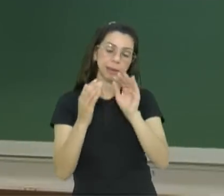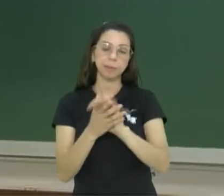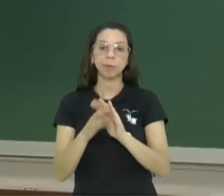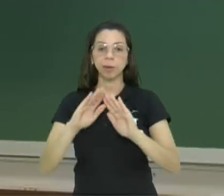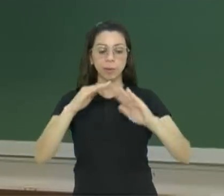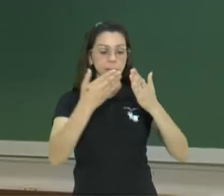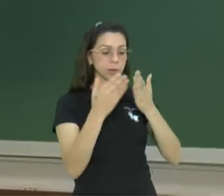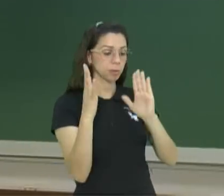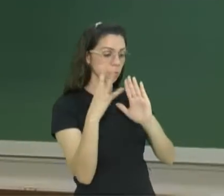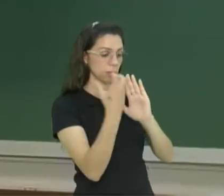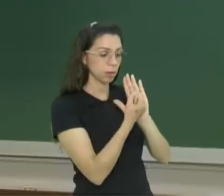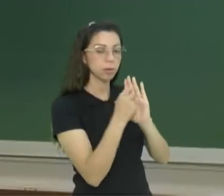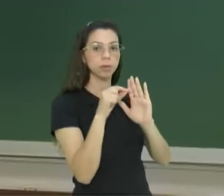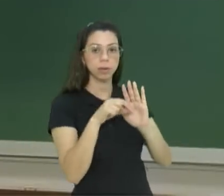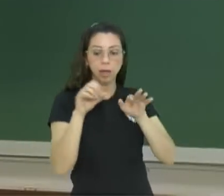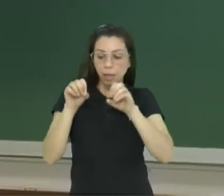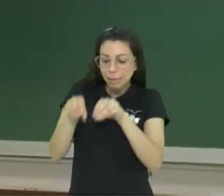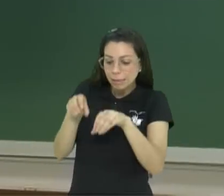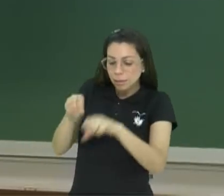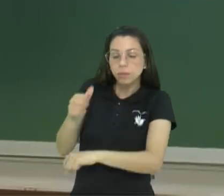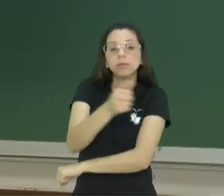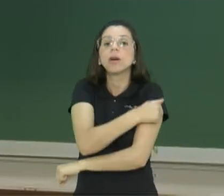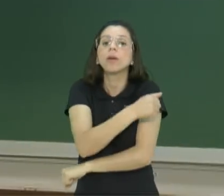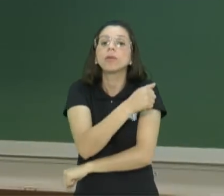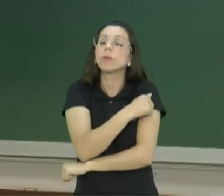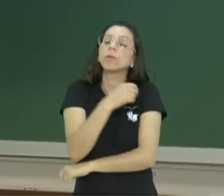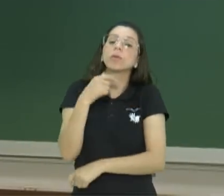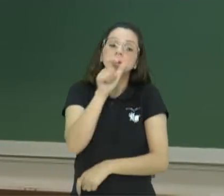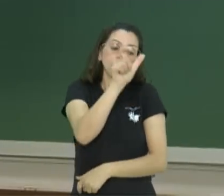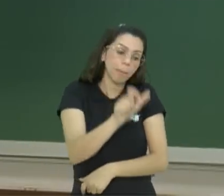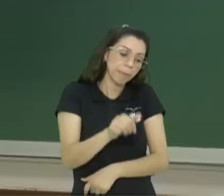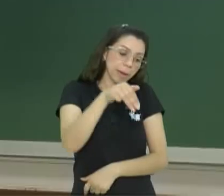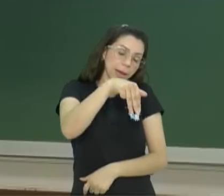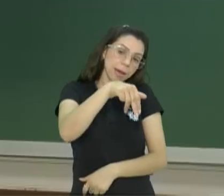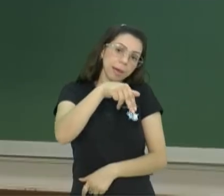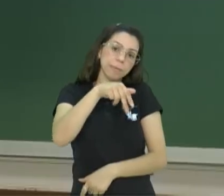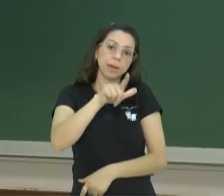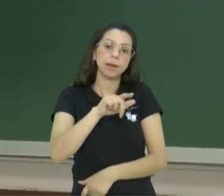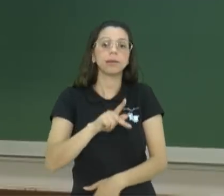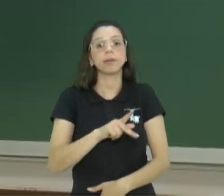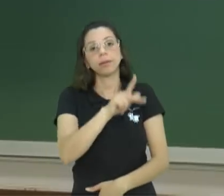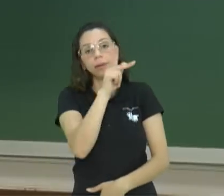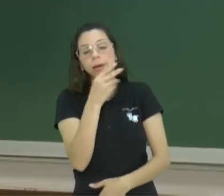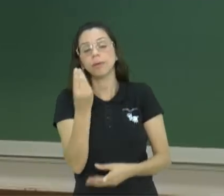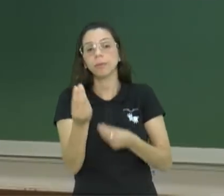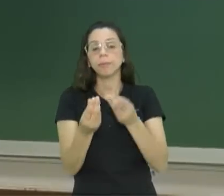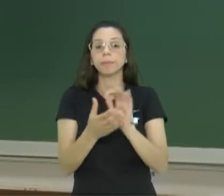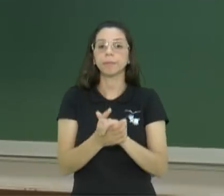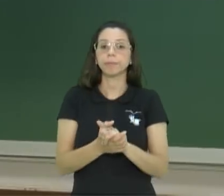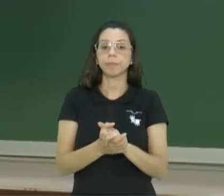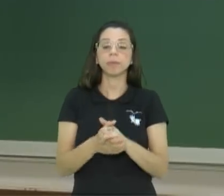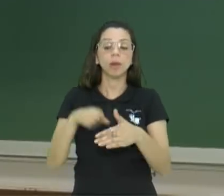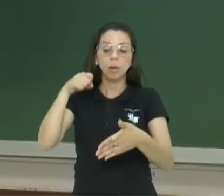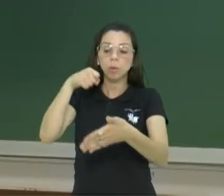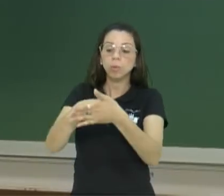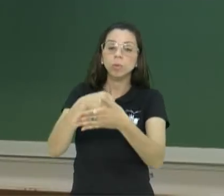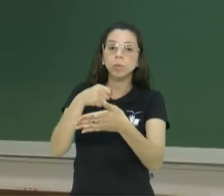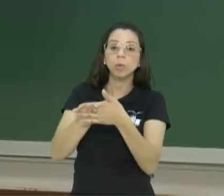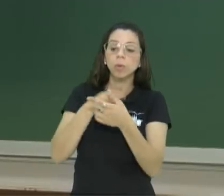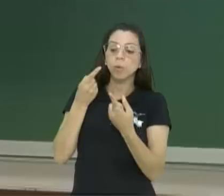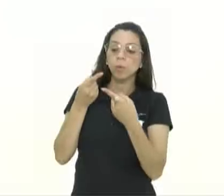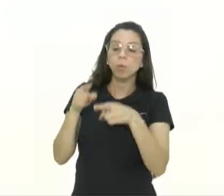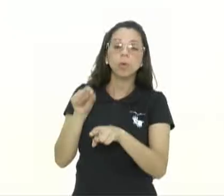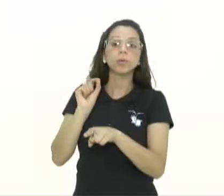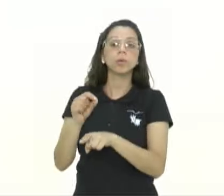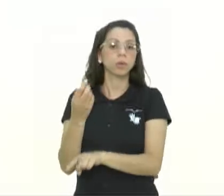Os seus alunos e estudantes sobre o trabalho dessa pessoa. E que lutou contra o